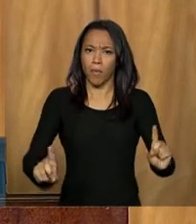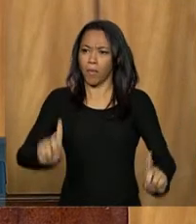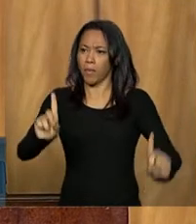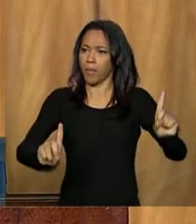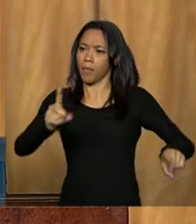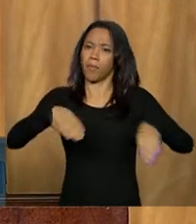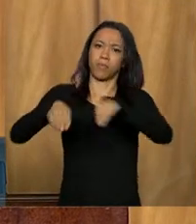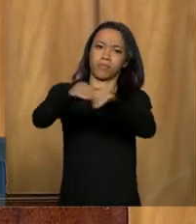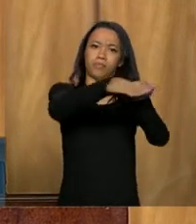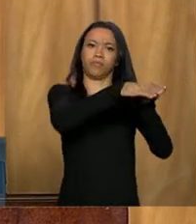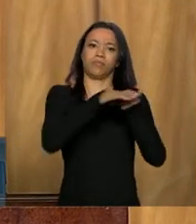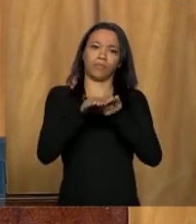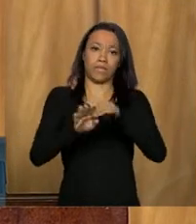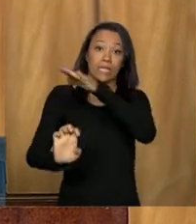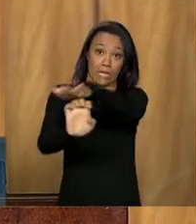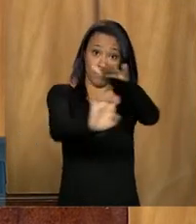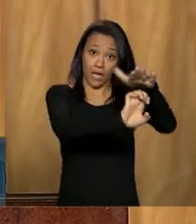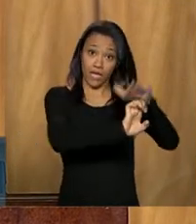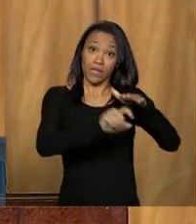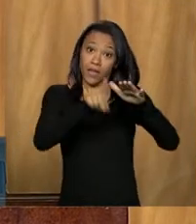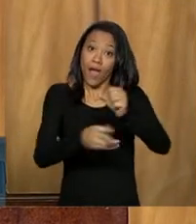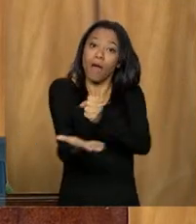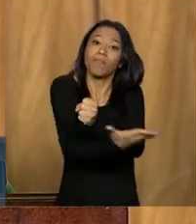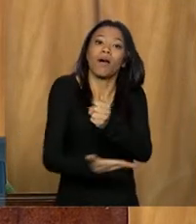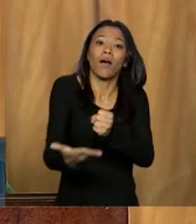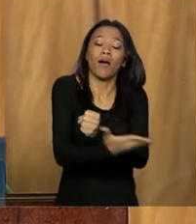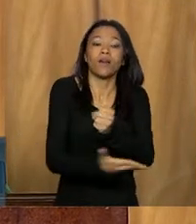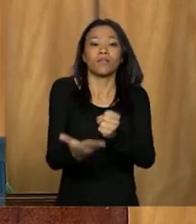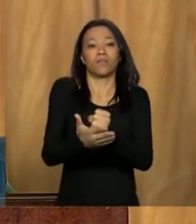pequenas e médias empresas, que são a base da nossa economia.